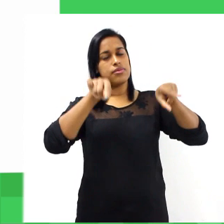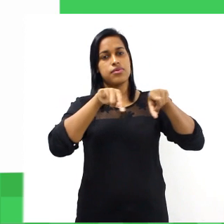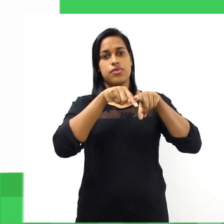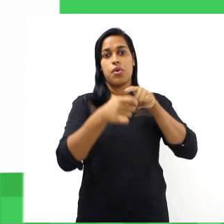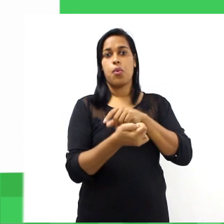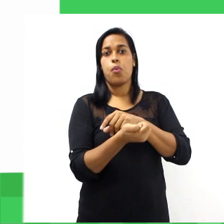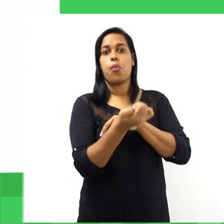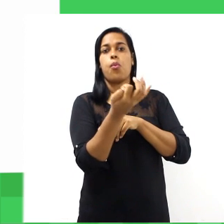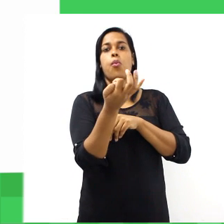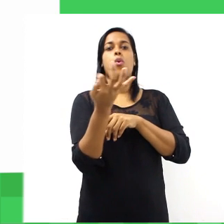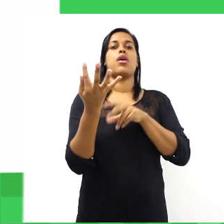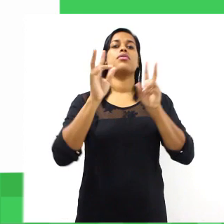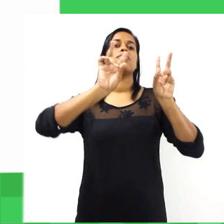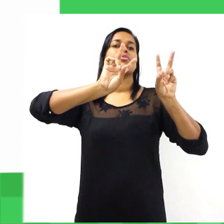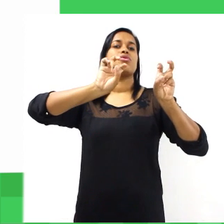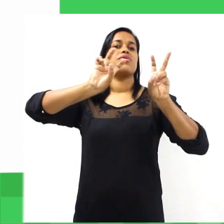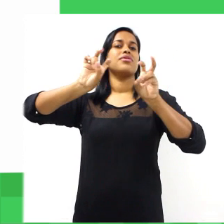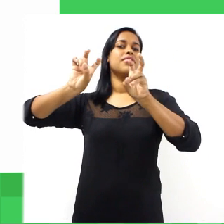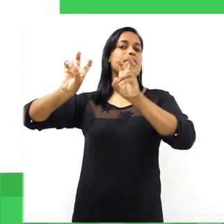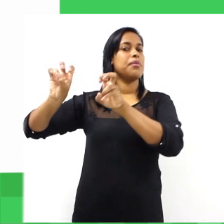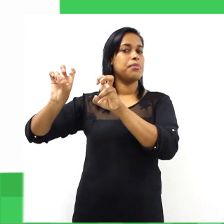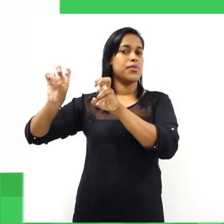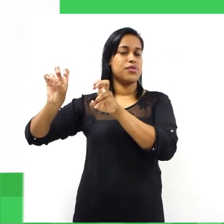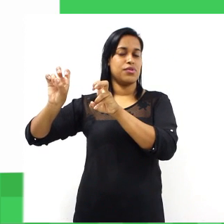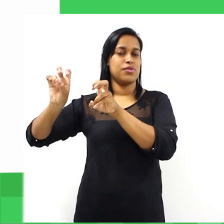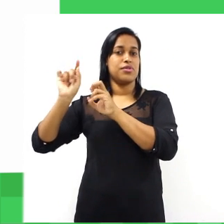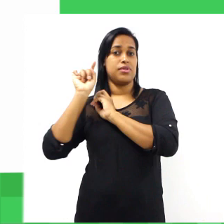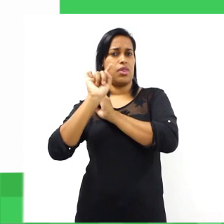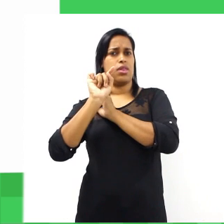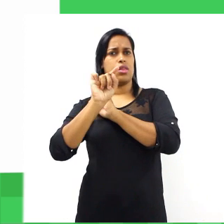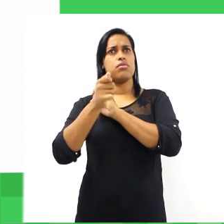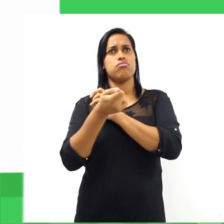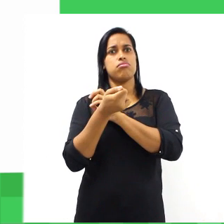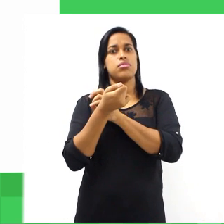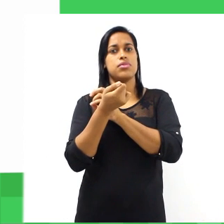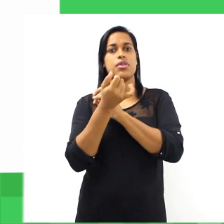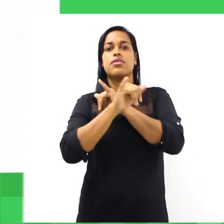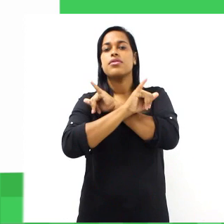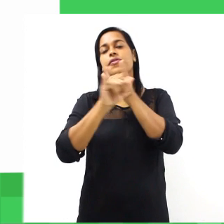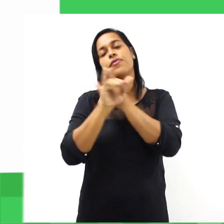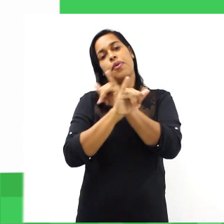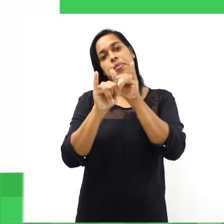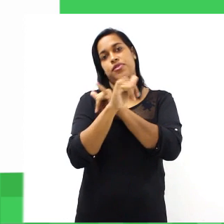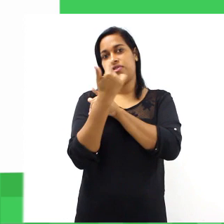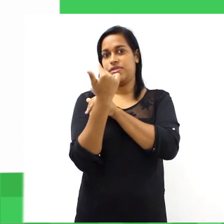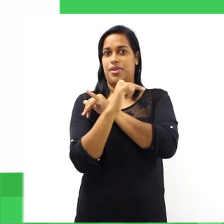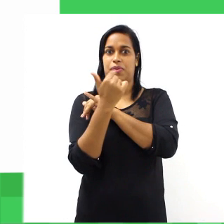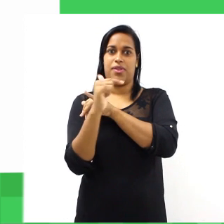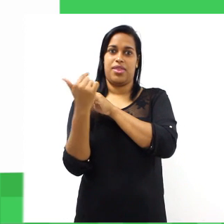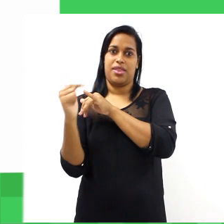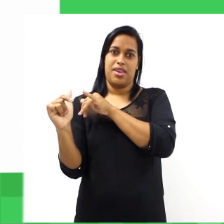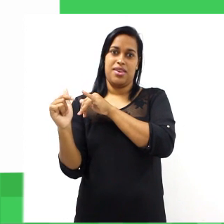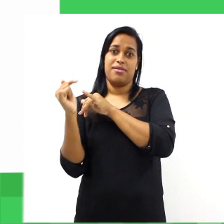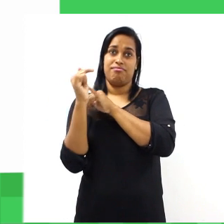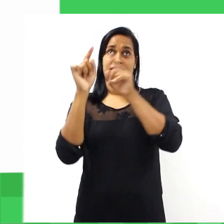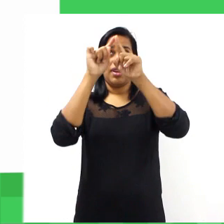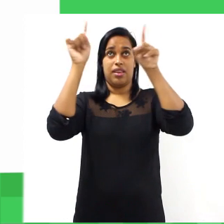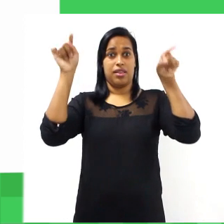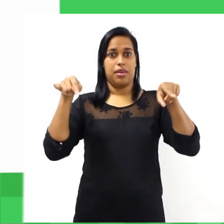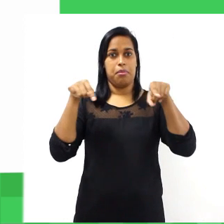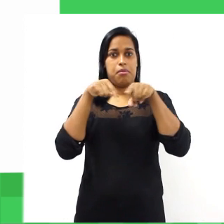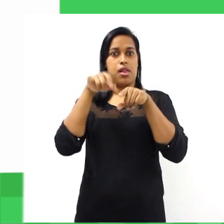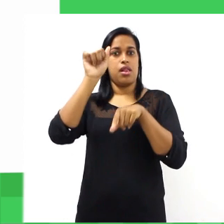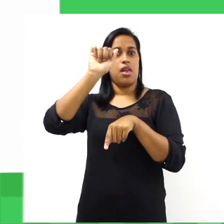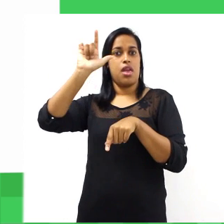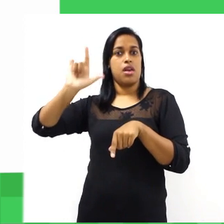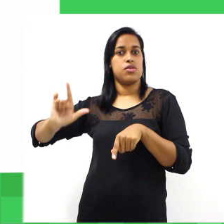quais são os tipos desses atributos, dessas informações. Logo nessa tabela em